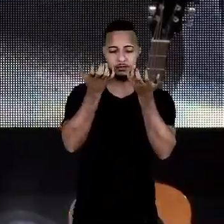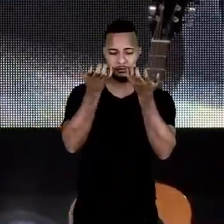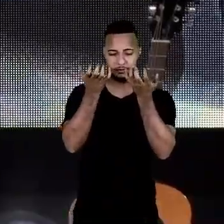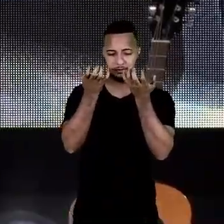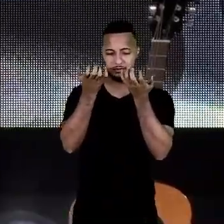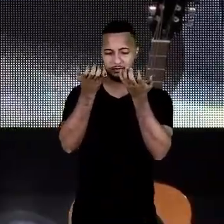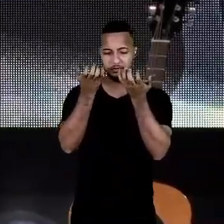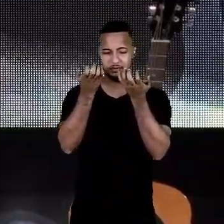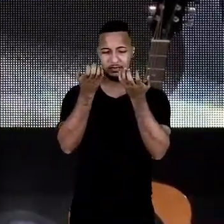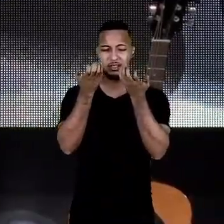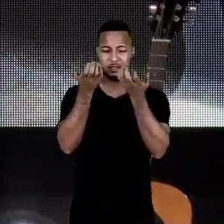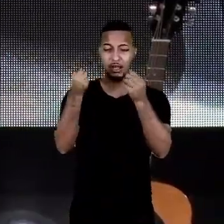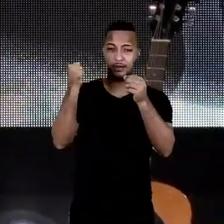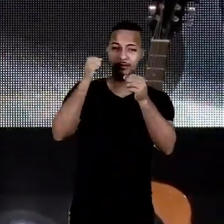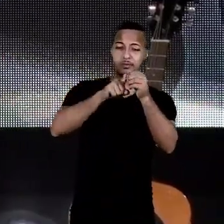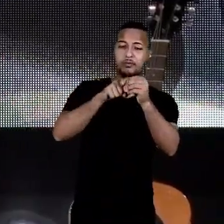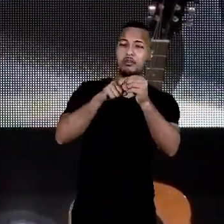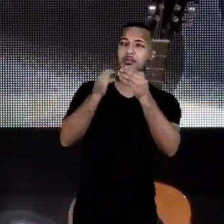eu quero voltar.